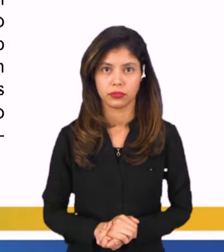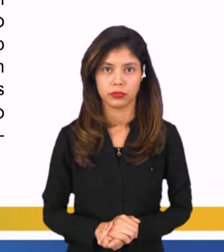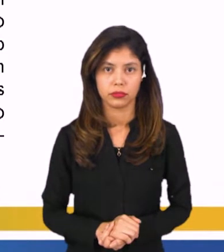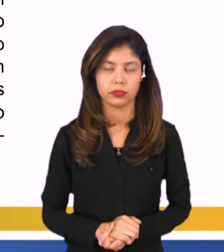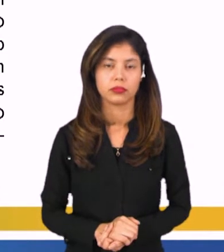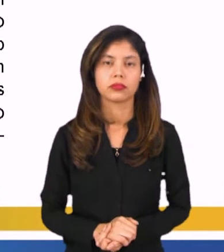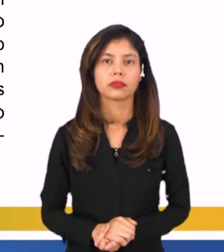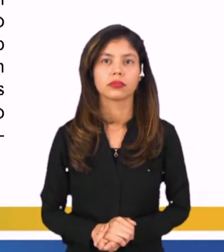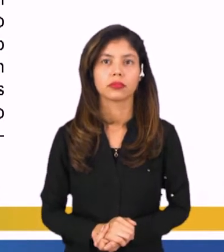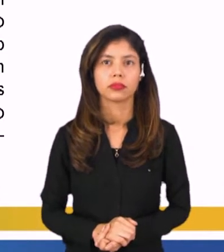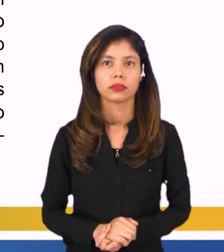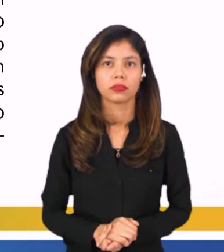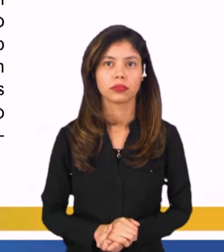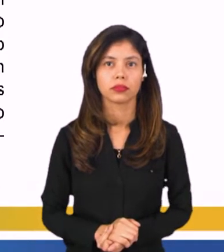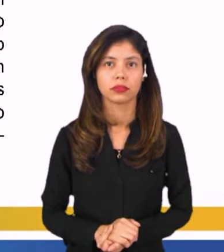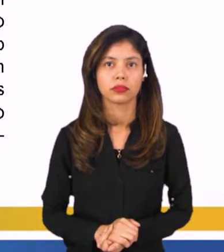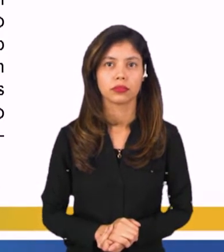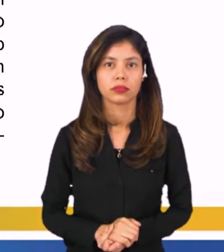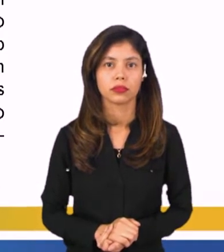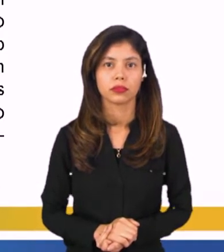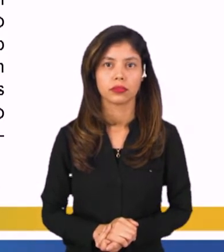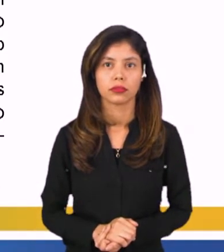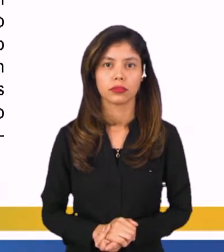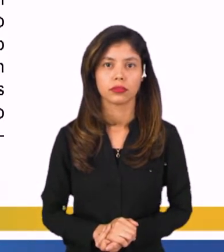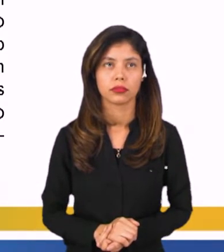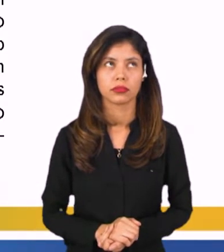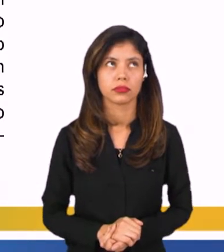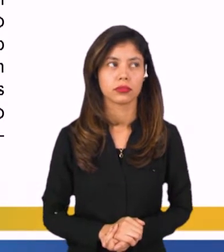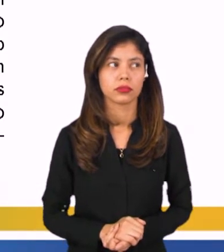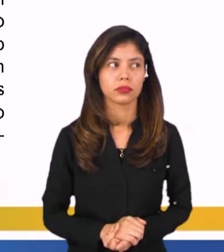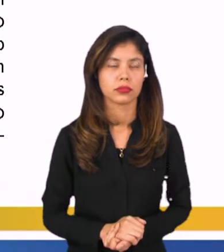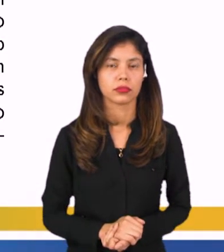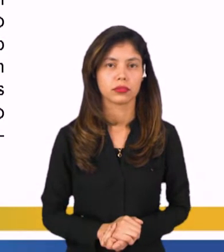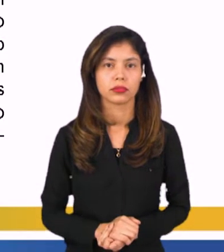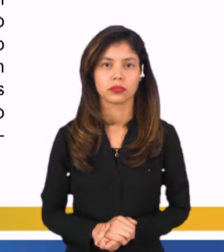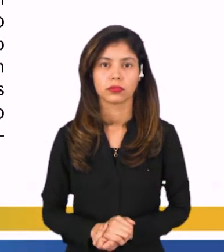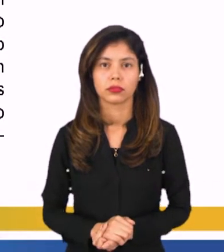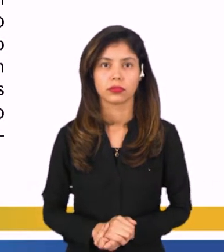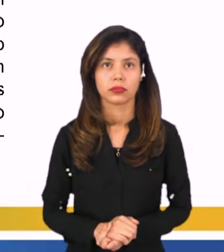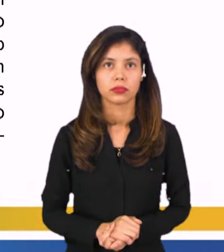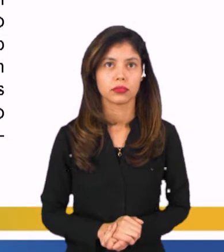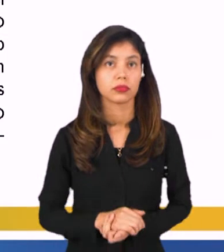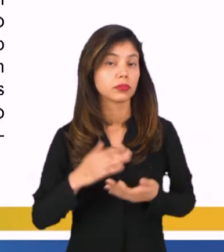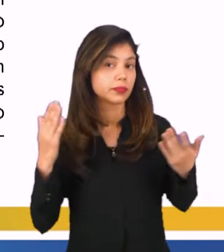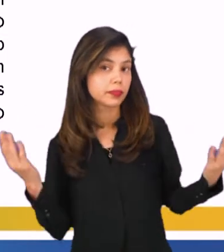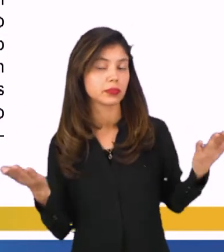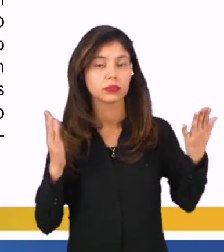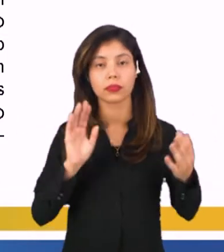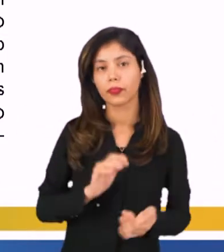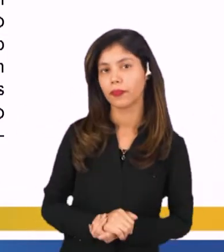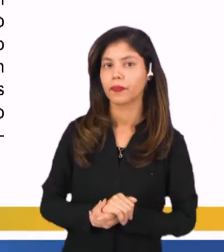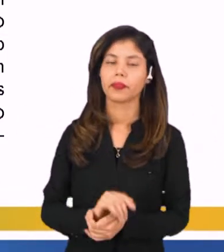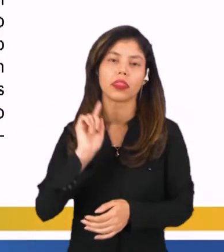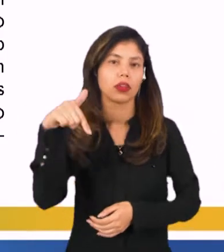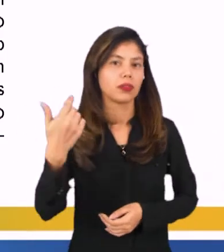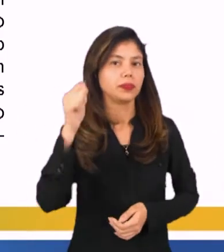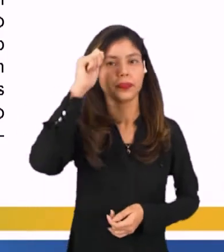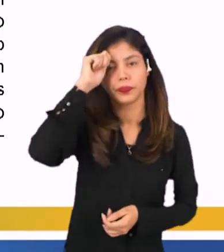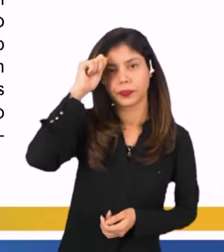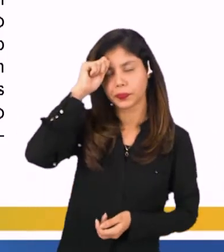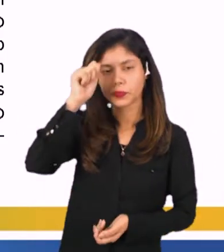1953 para Matilde Urrutia. Vamos para o português, gente? Então, outro